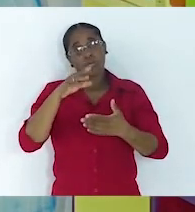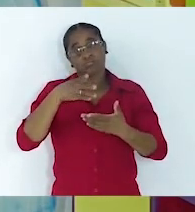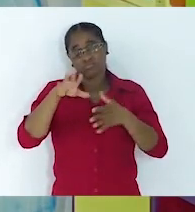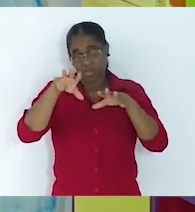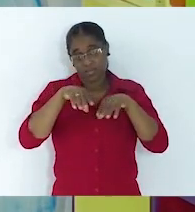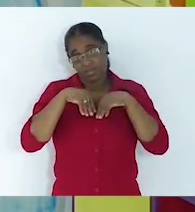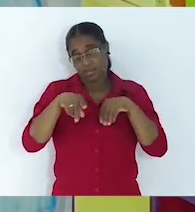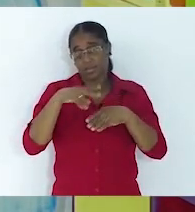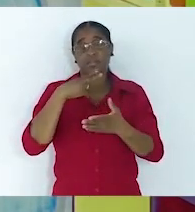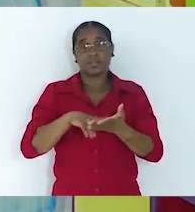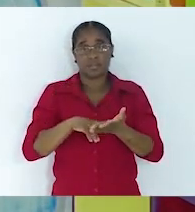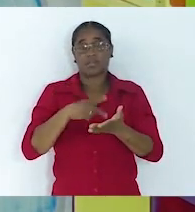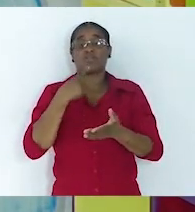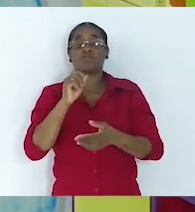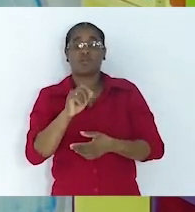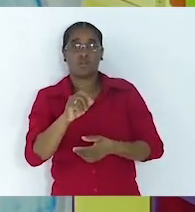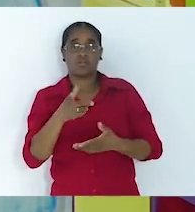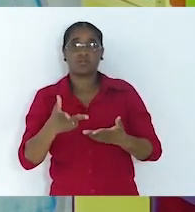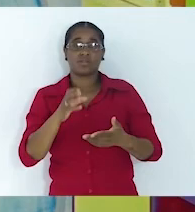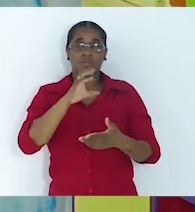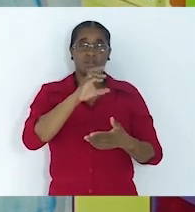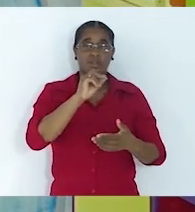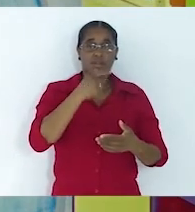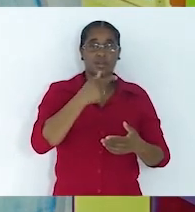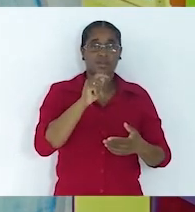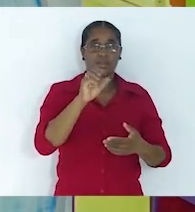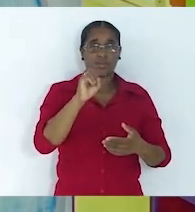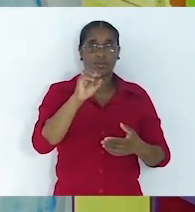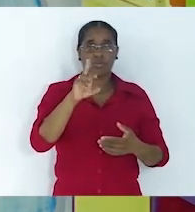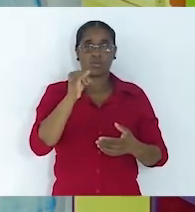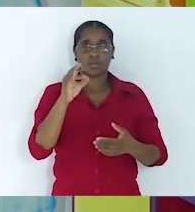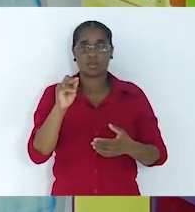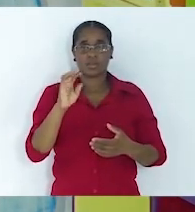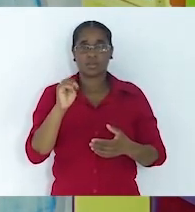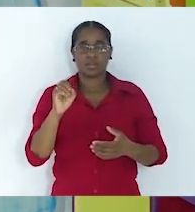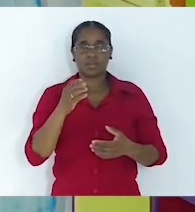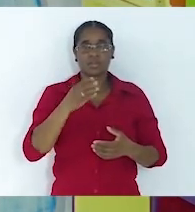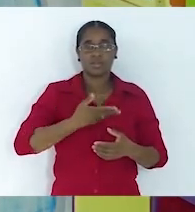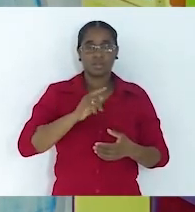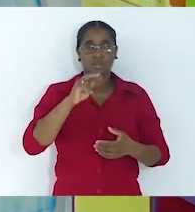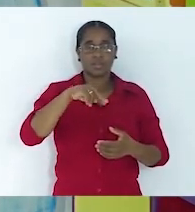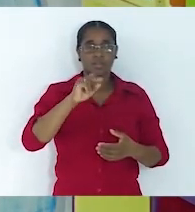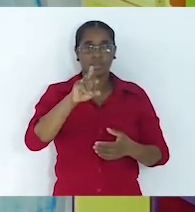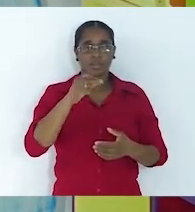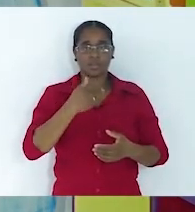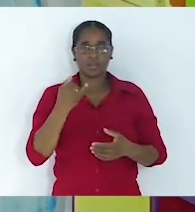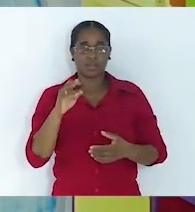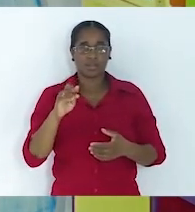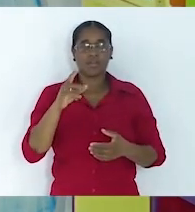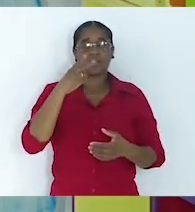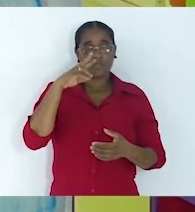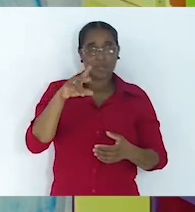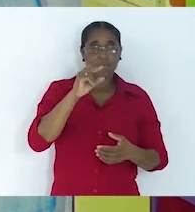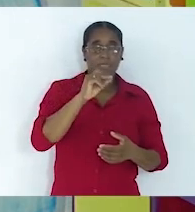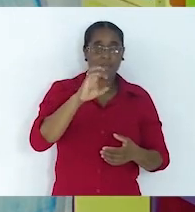realidade. A que nós chamamos de categorias da narrativa. Vimos a categoria ação, vimos a